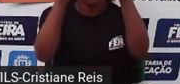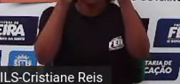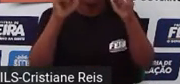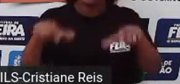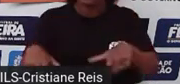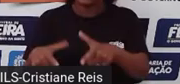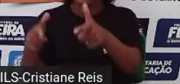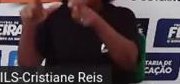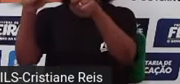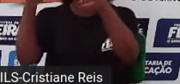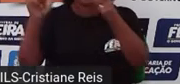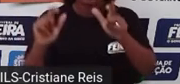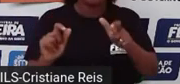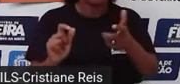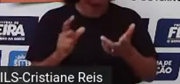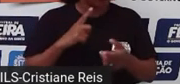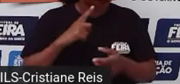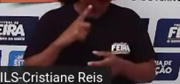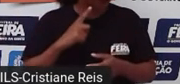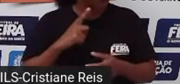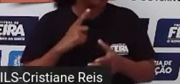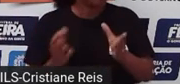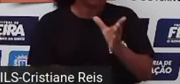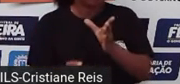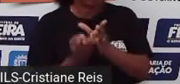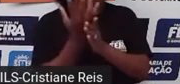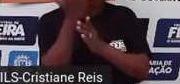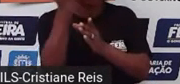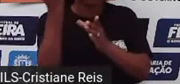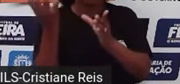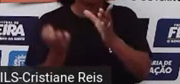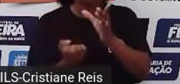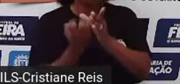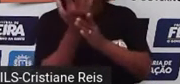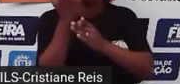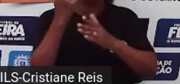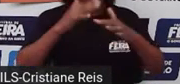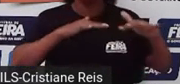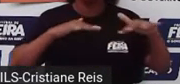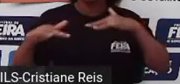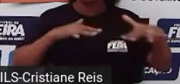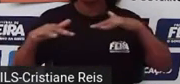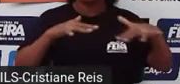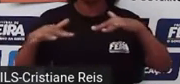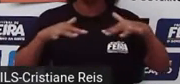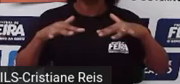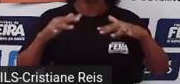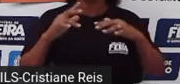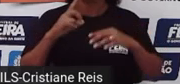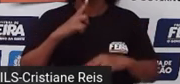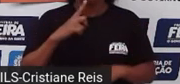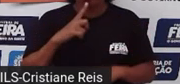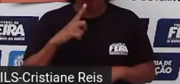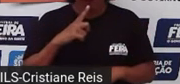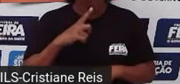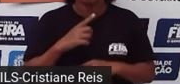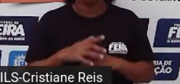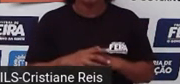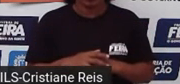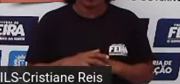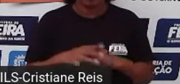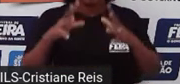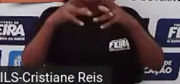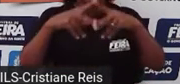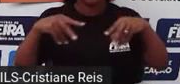variedade de tipos de terremotos e dá uma situação aqui é instável esse terreno ele